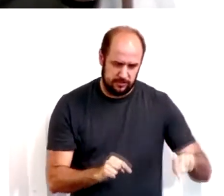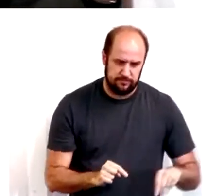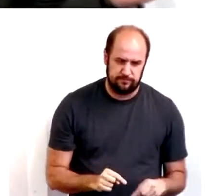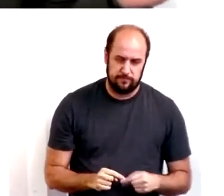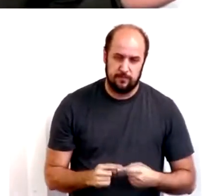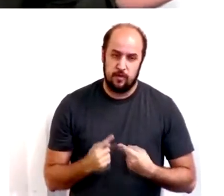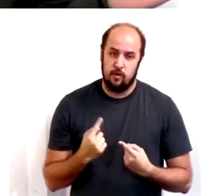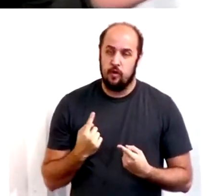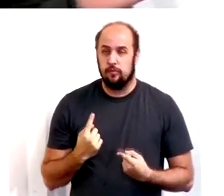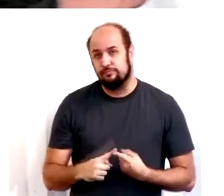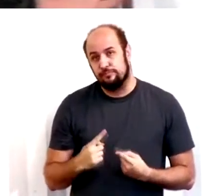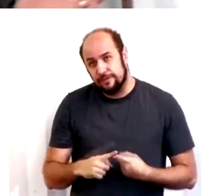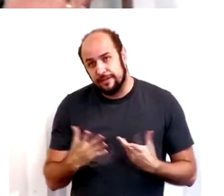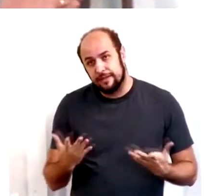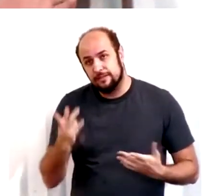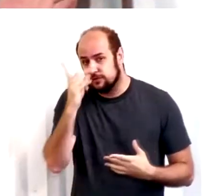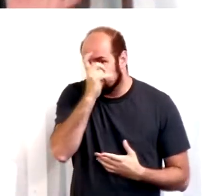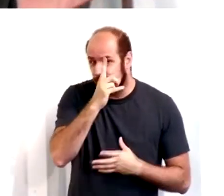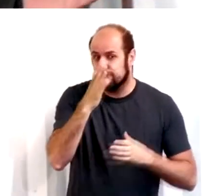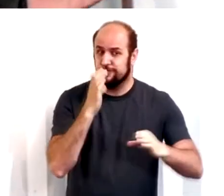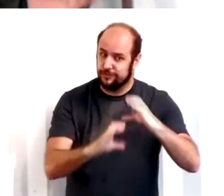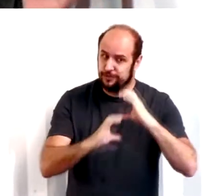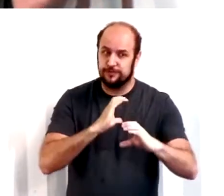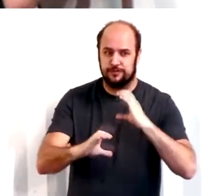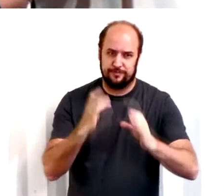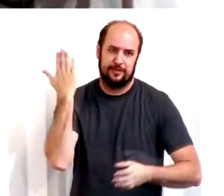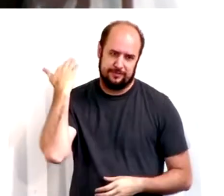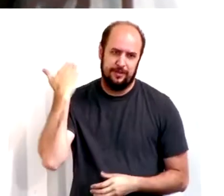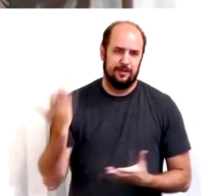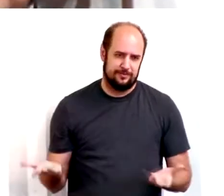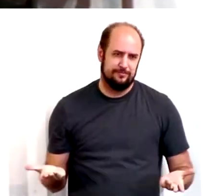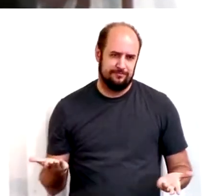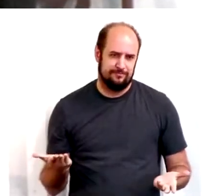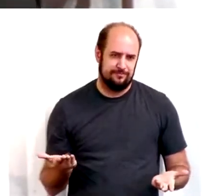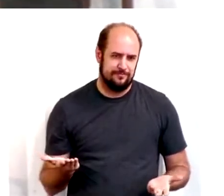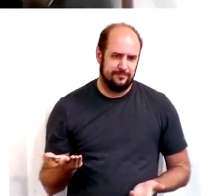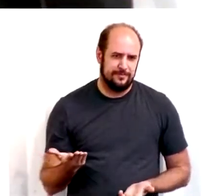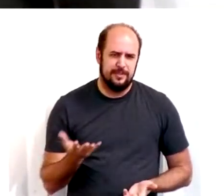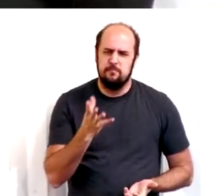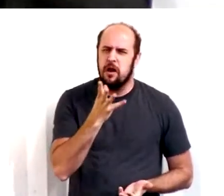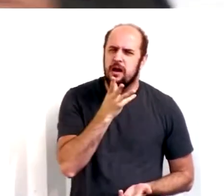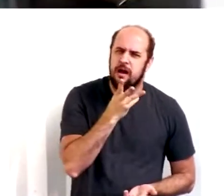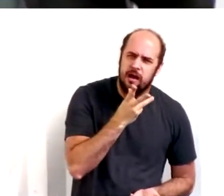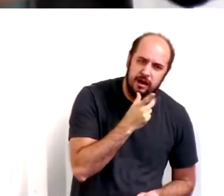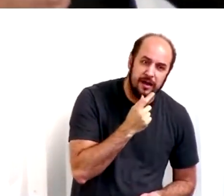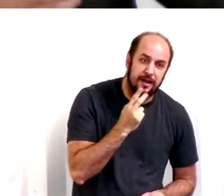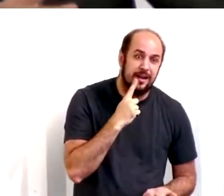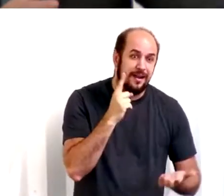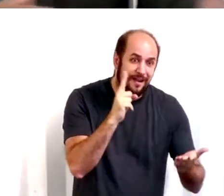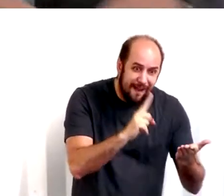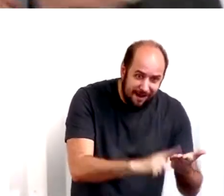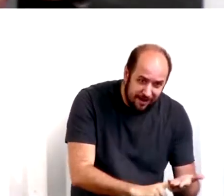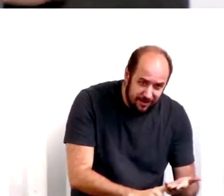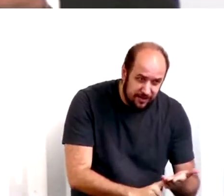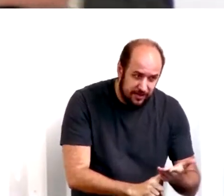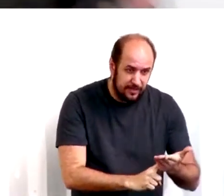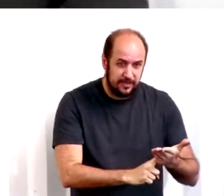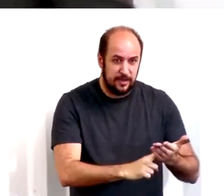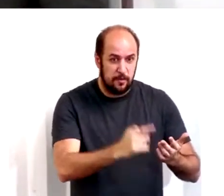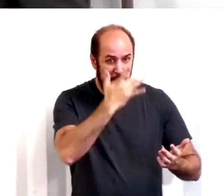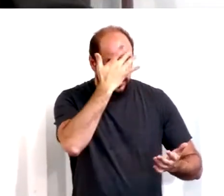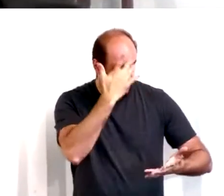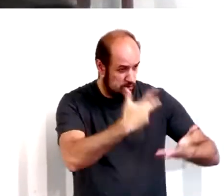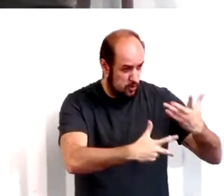época não é o mesmo do nosso. Eram através de cartas enviadas por pessoas, não